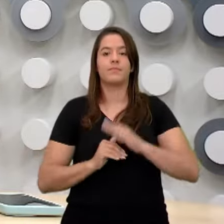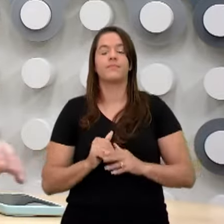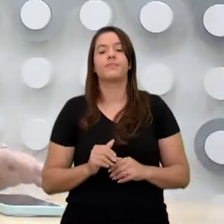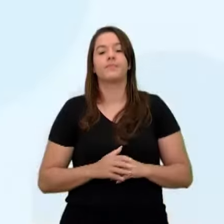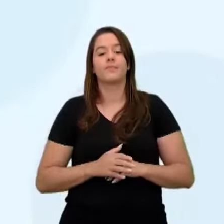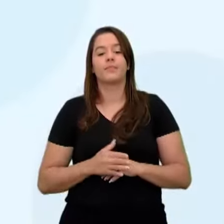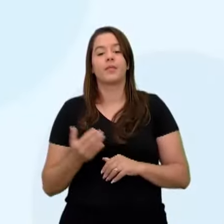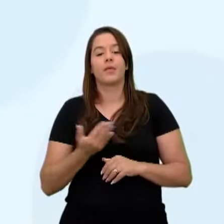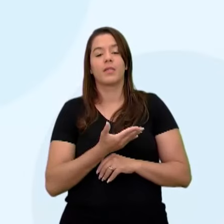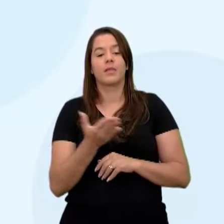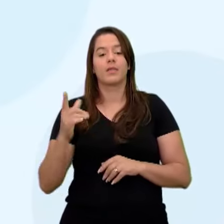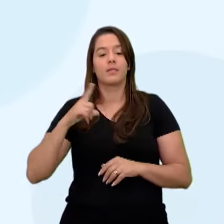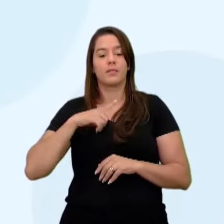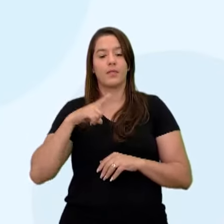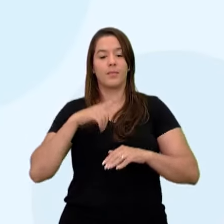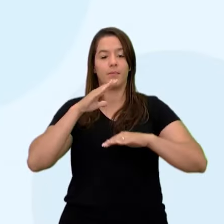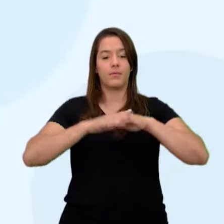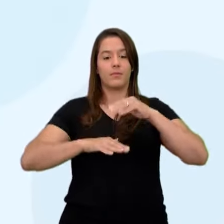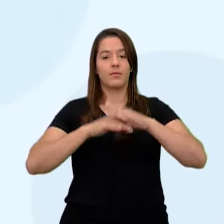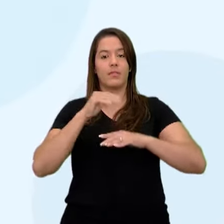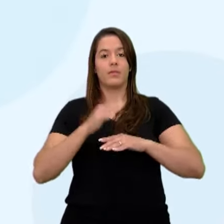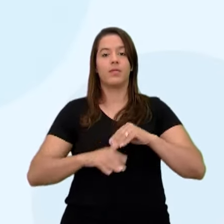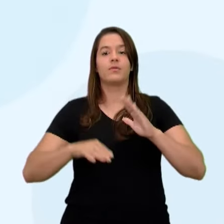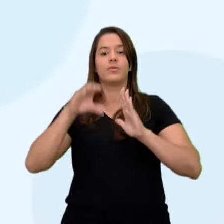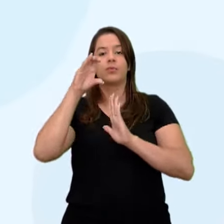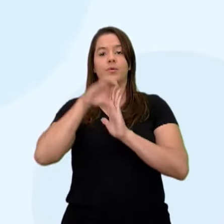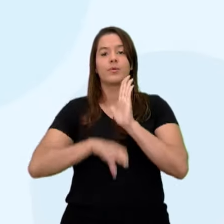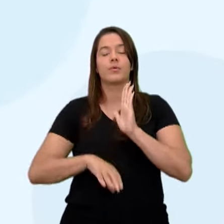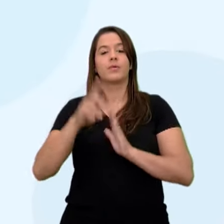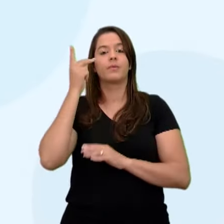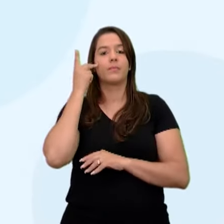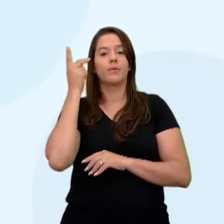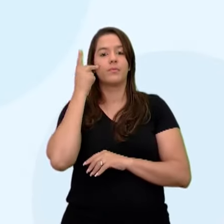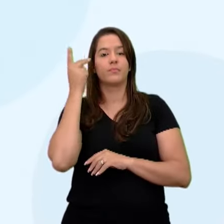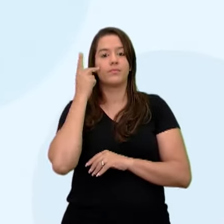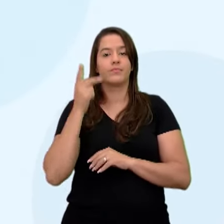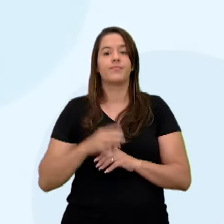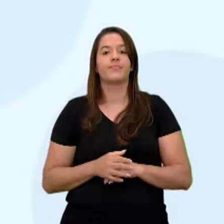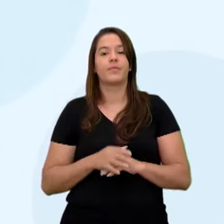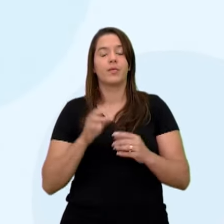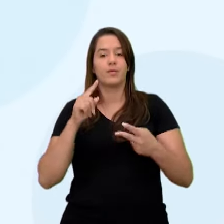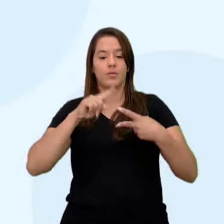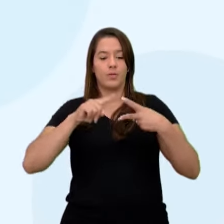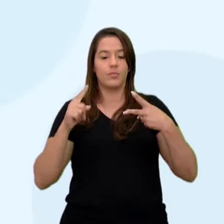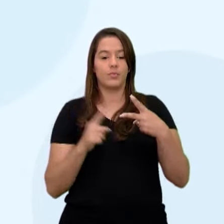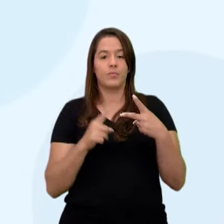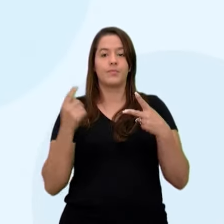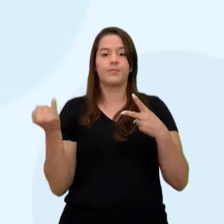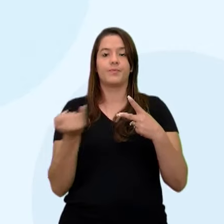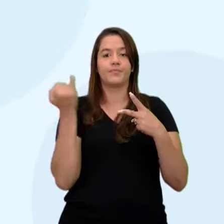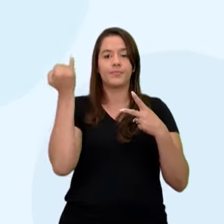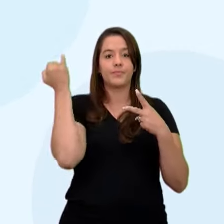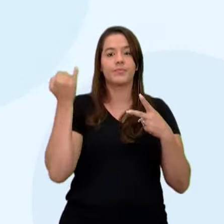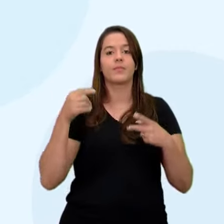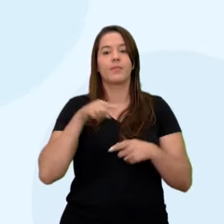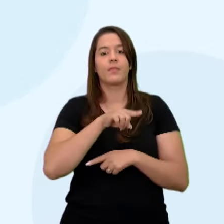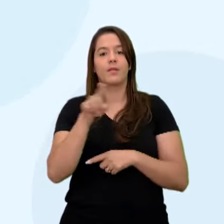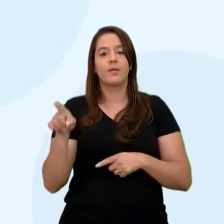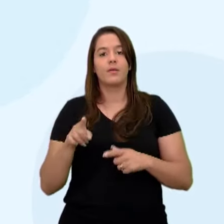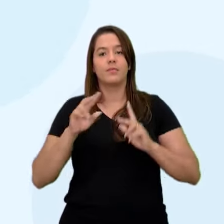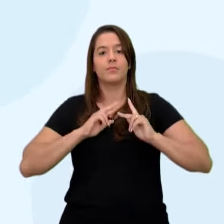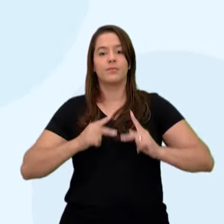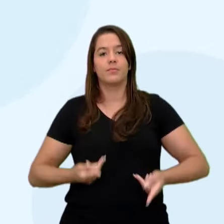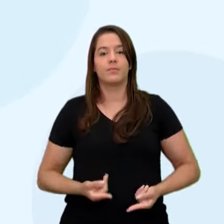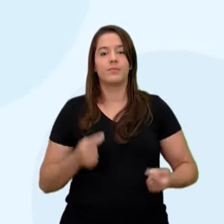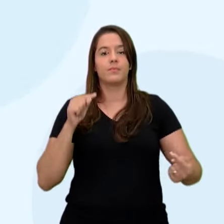habilidades do currículo paulista, que também faz parte aí deste componente. São duas delas aí, ó, Ciências Humanas Sociais